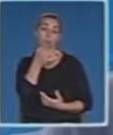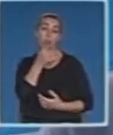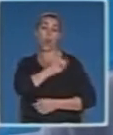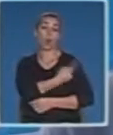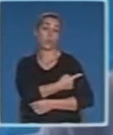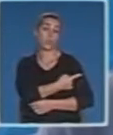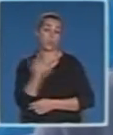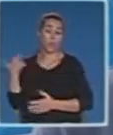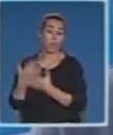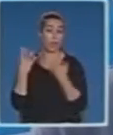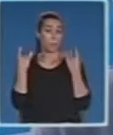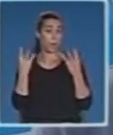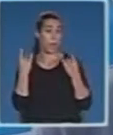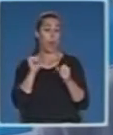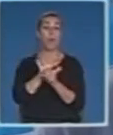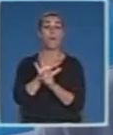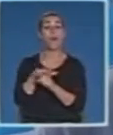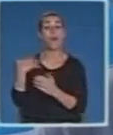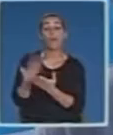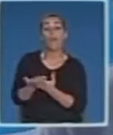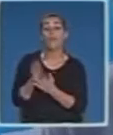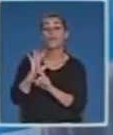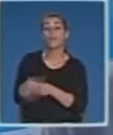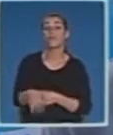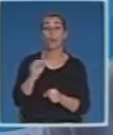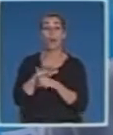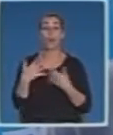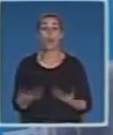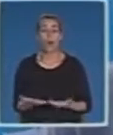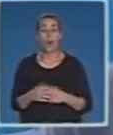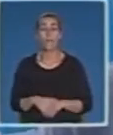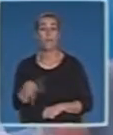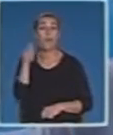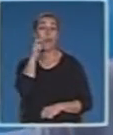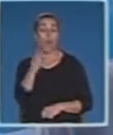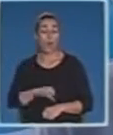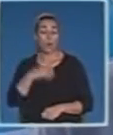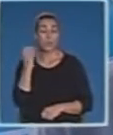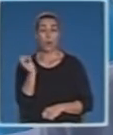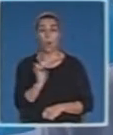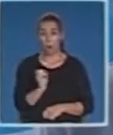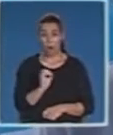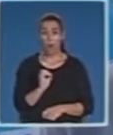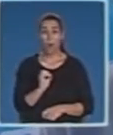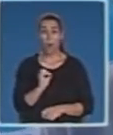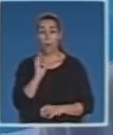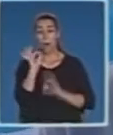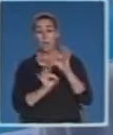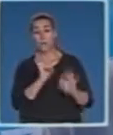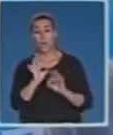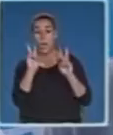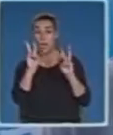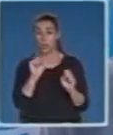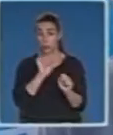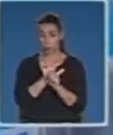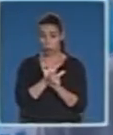andou a brincar com o mar até agora e a desprezar o mar até agora. Portanto, quem não é de confiança para tratar dos assuntos do mar